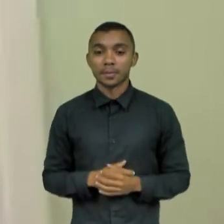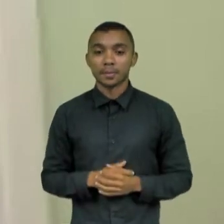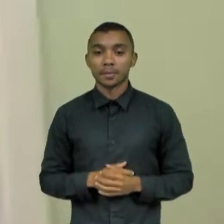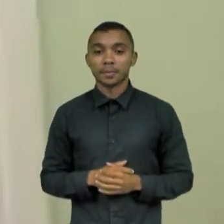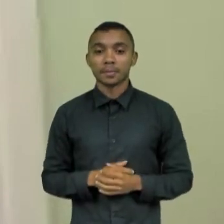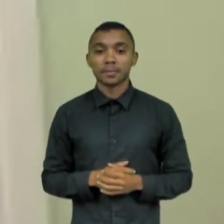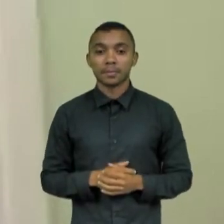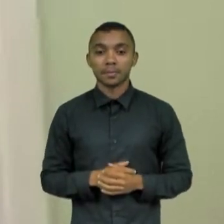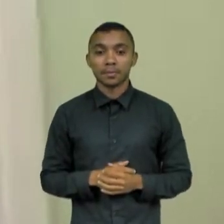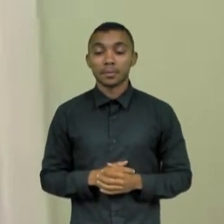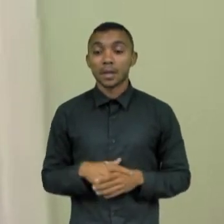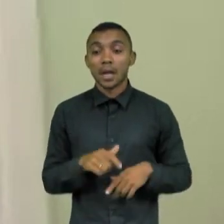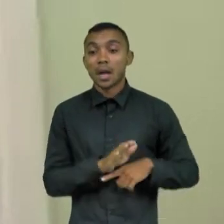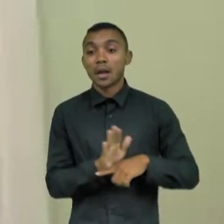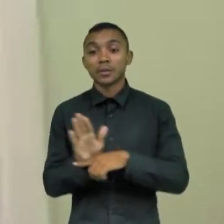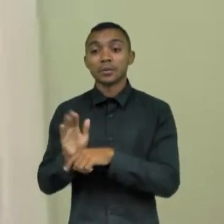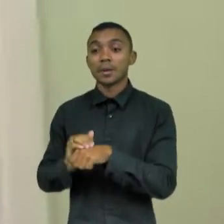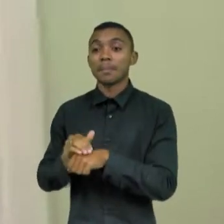Implanon, ajuda muito a